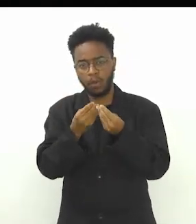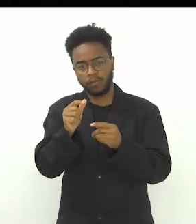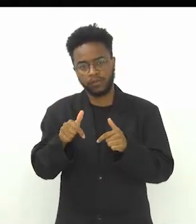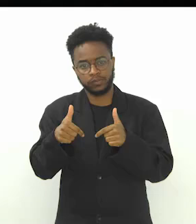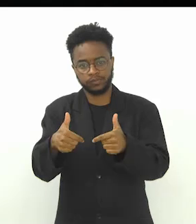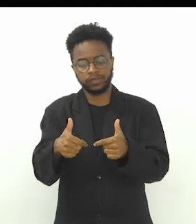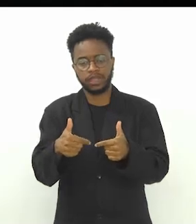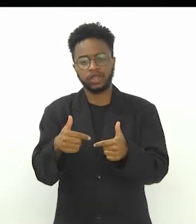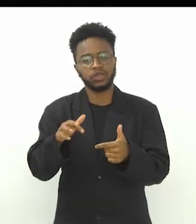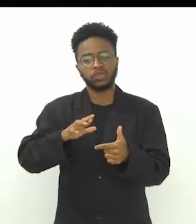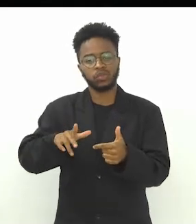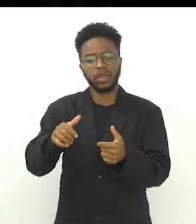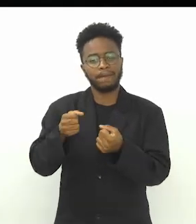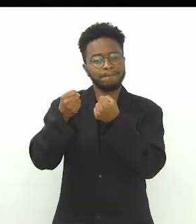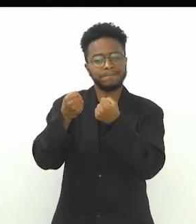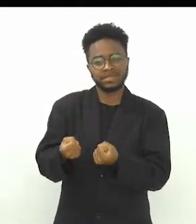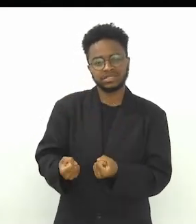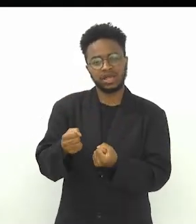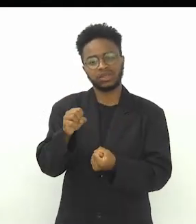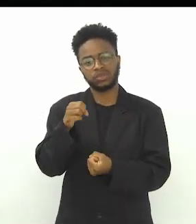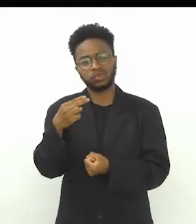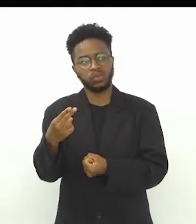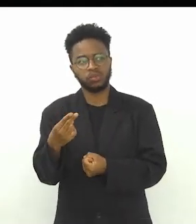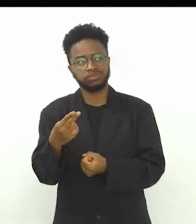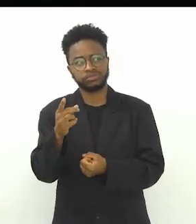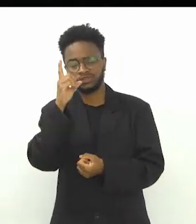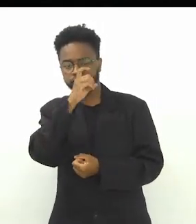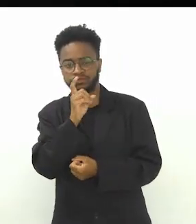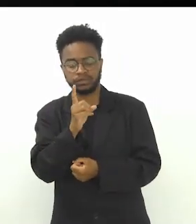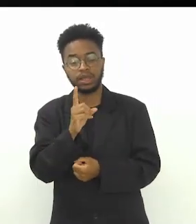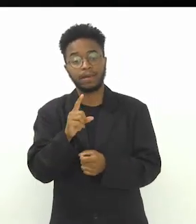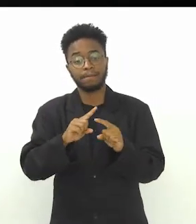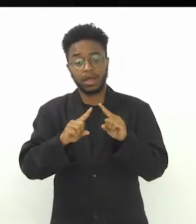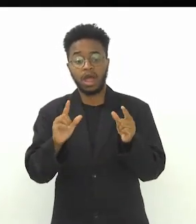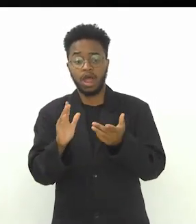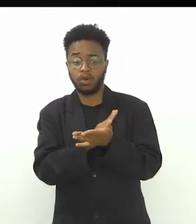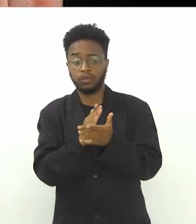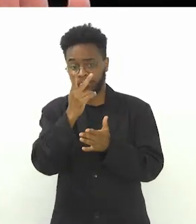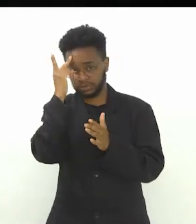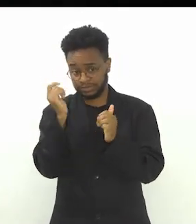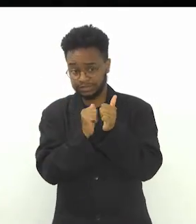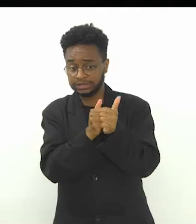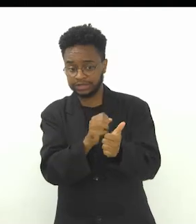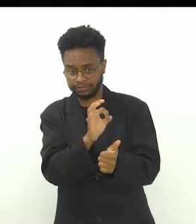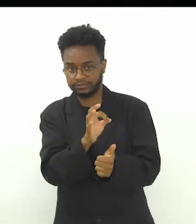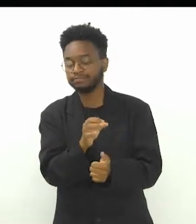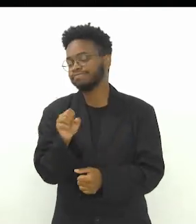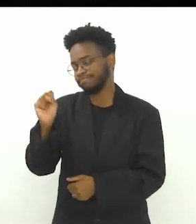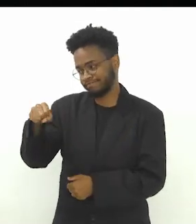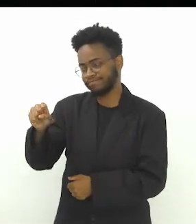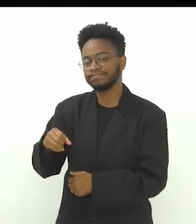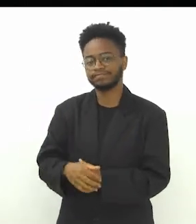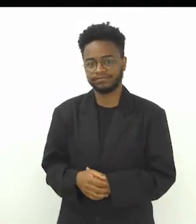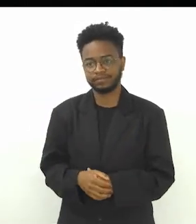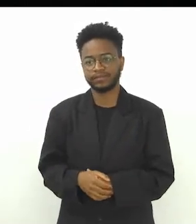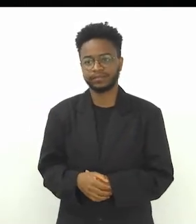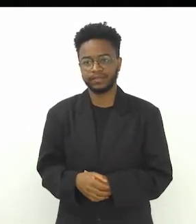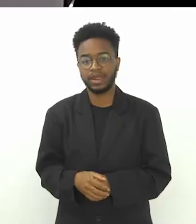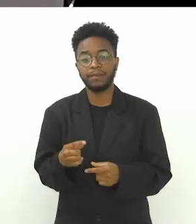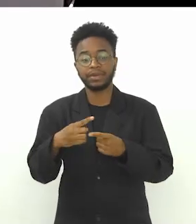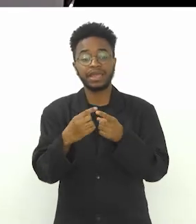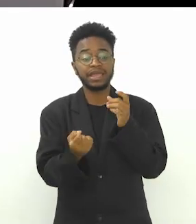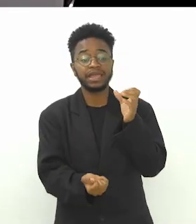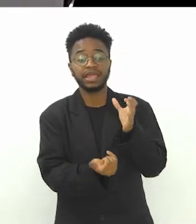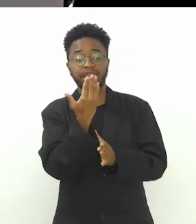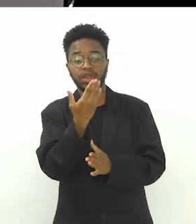sem pesar a mão demais. E agora muita gente vai na linha. Mas aí não tem jeito. Você lança um